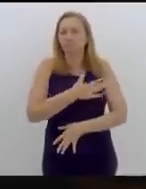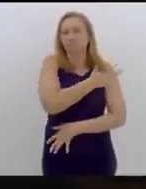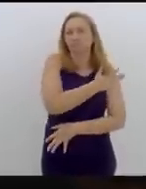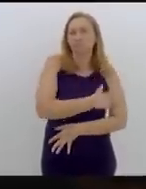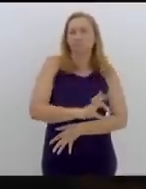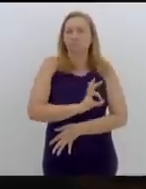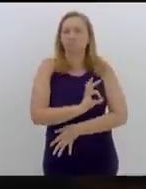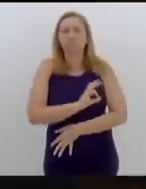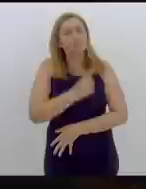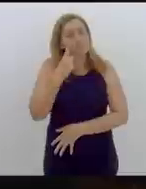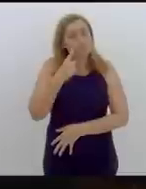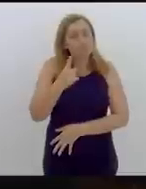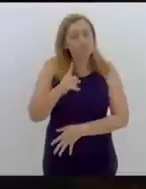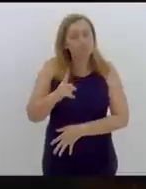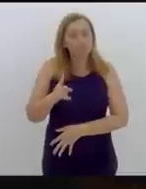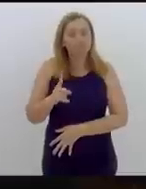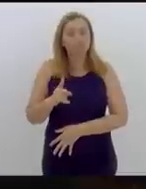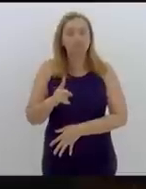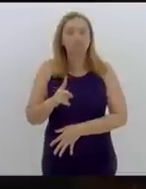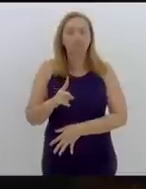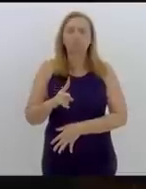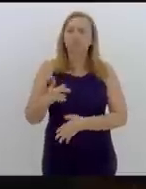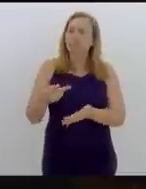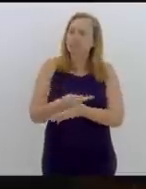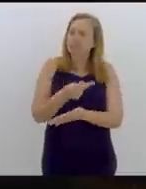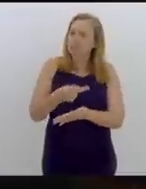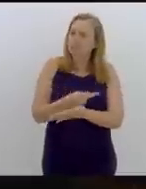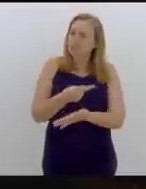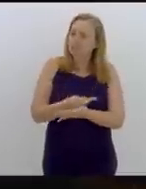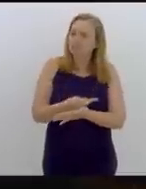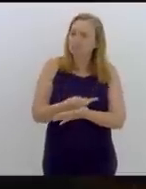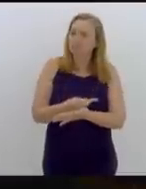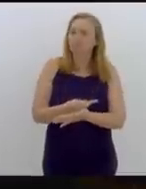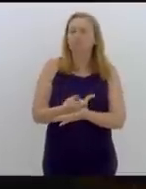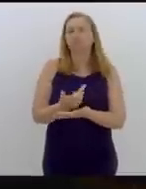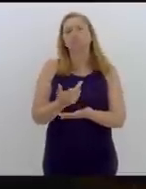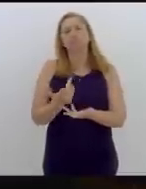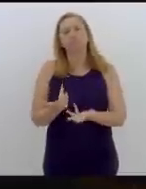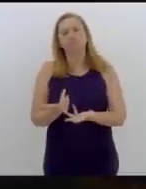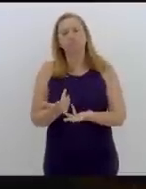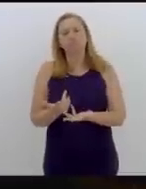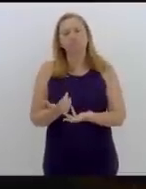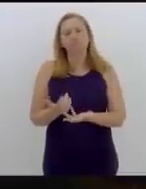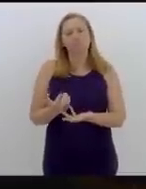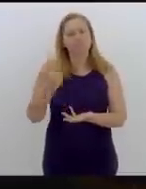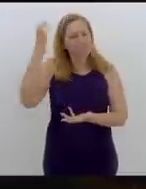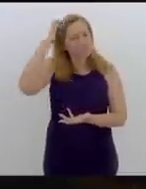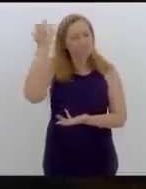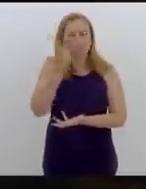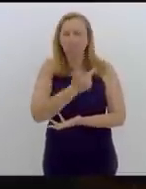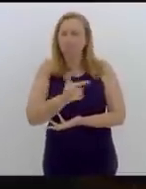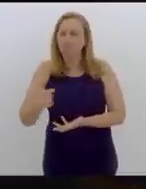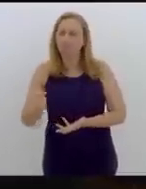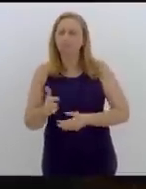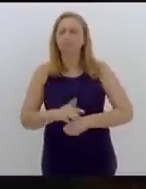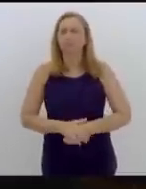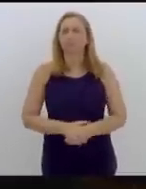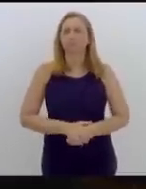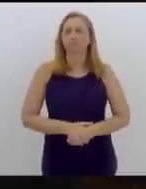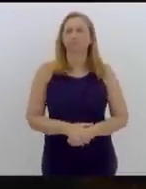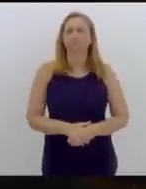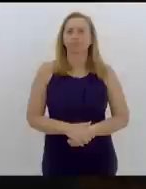rever os atos que notadamente são fruto de uma Covardia De uma instrução mal feita